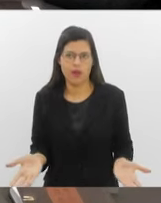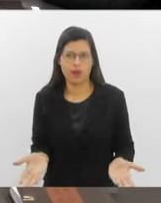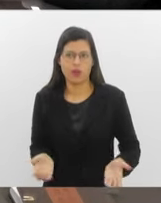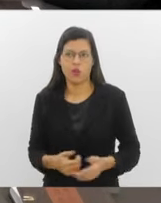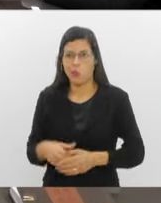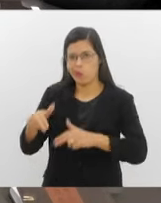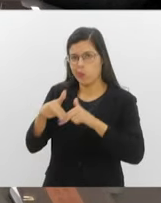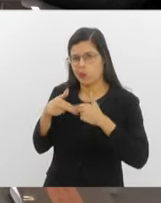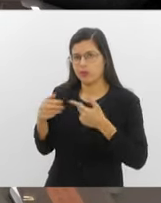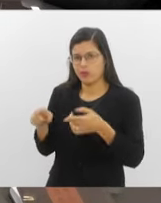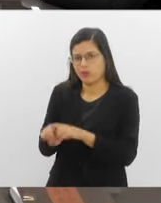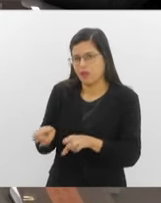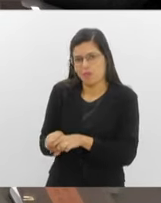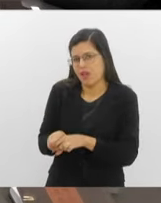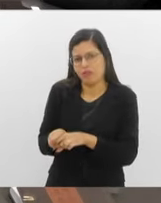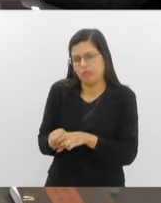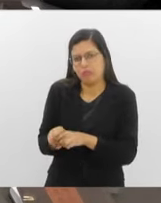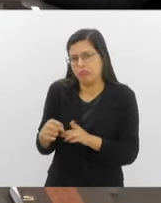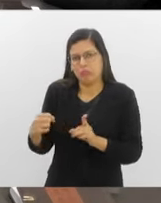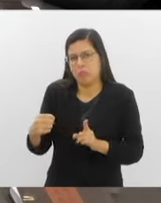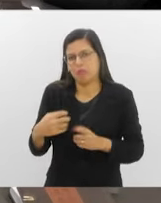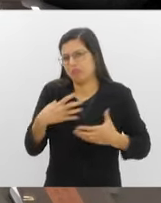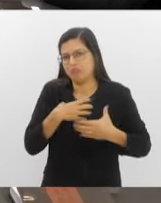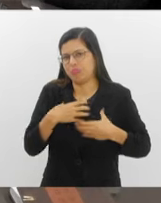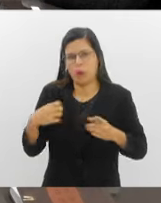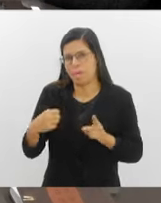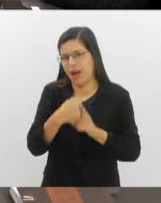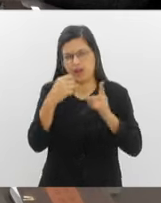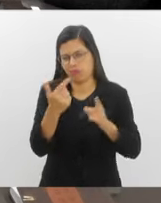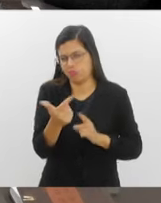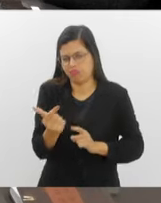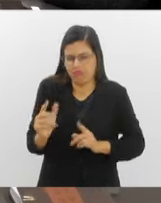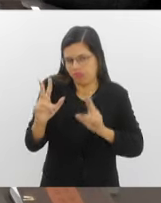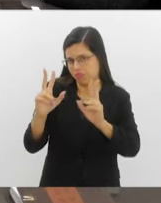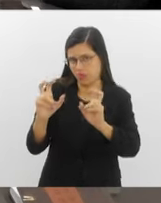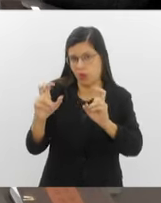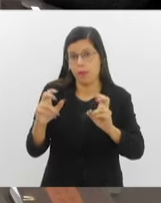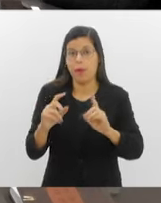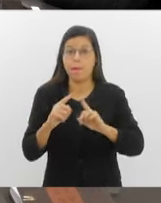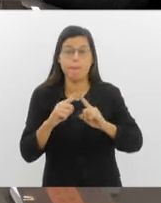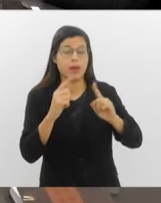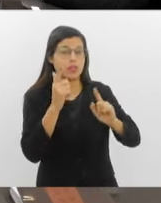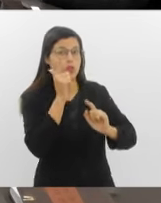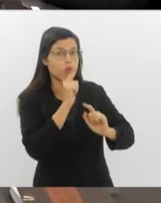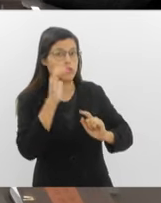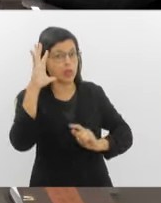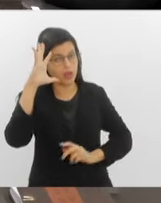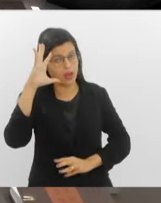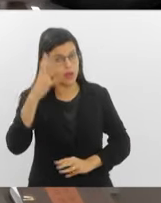Não sou afetado por essas questões. Pois é. Mas dá para resolver por emenda depois no plenário. É isso.